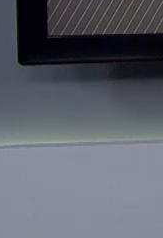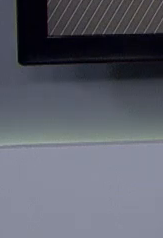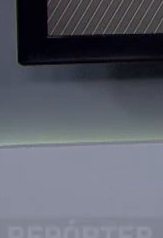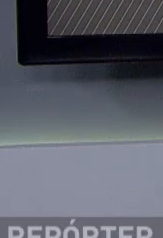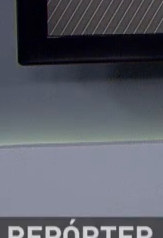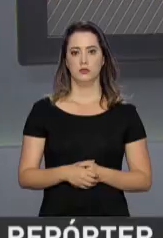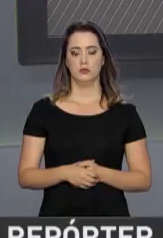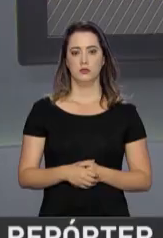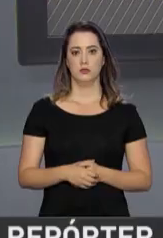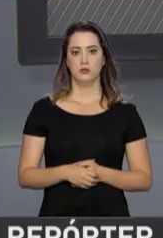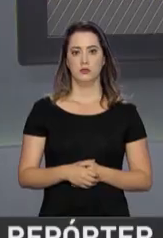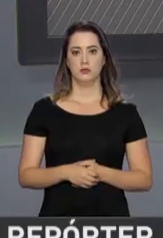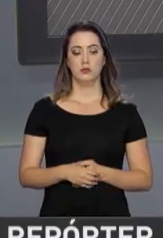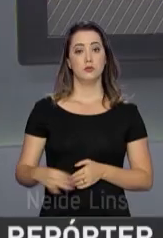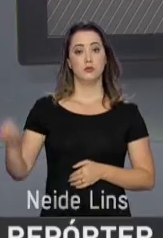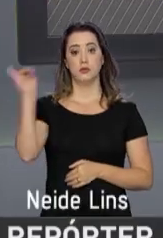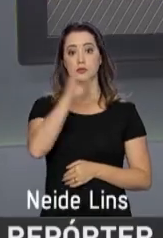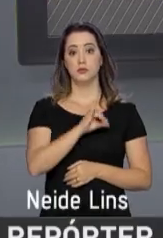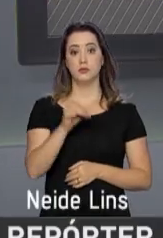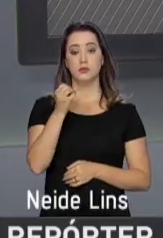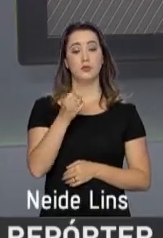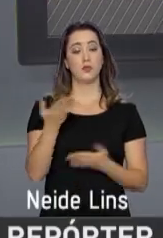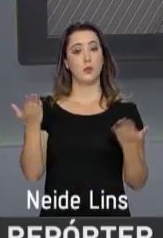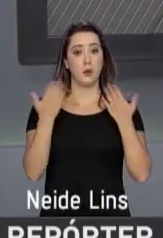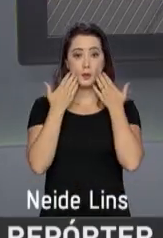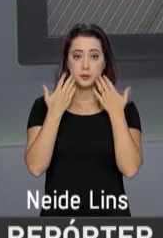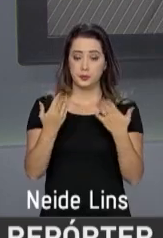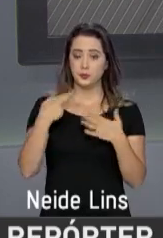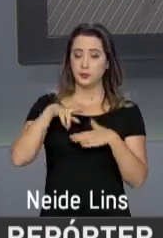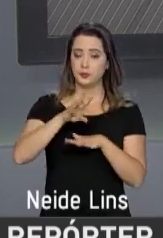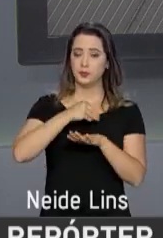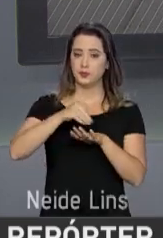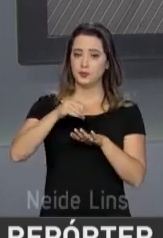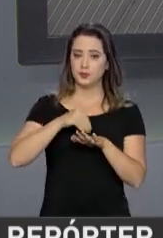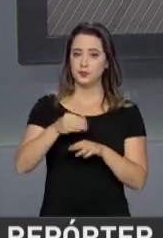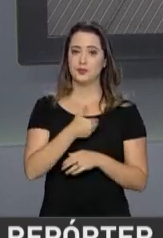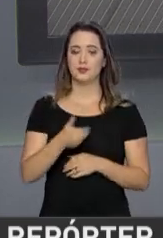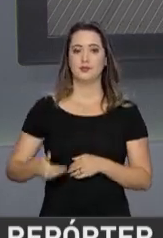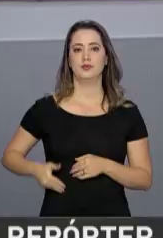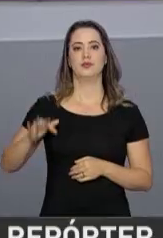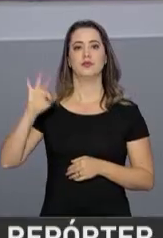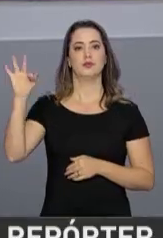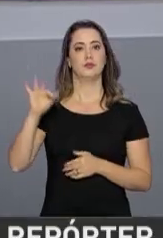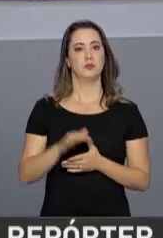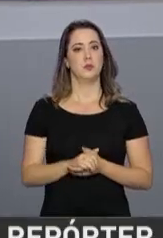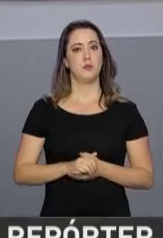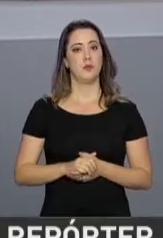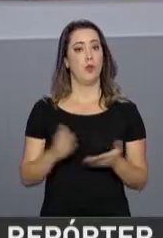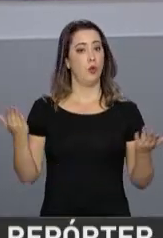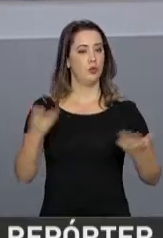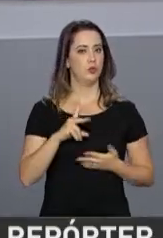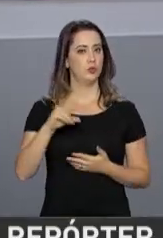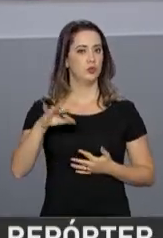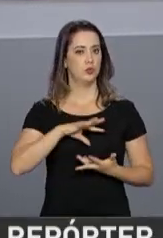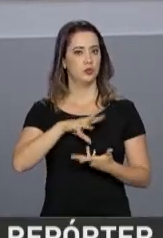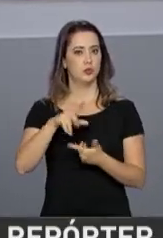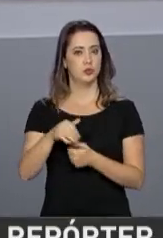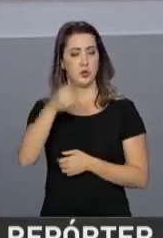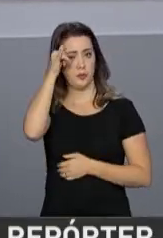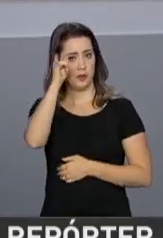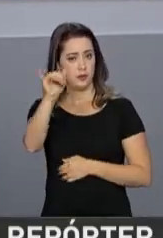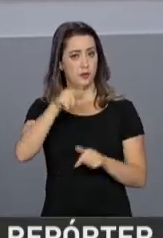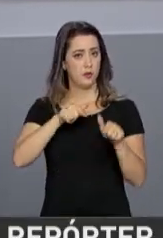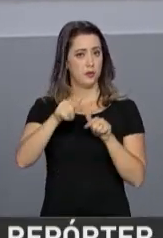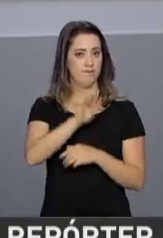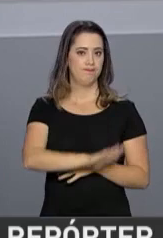o la no ar as notícias do governo federal aqui no repórter nbr hoje é o dia mundial contra o trabalho infantil